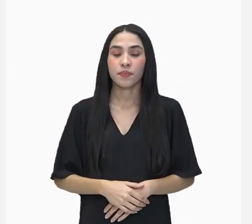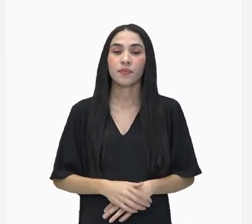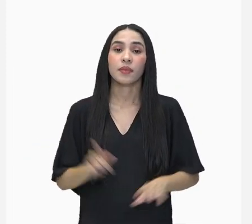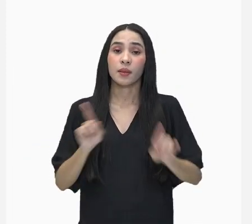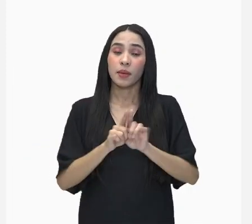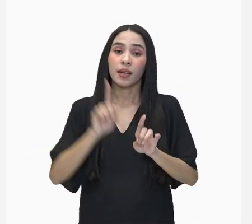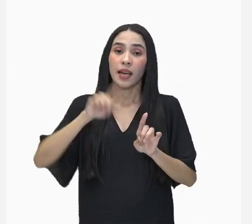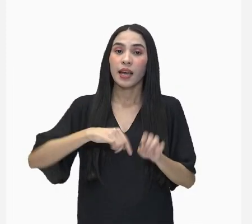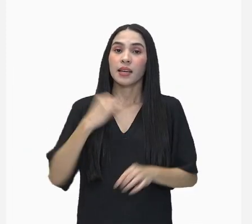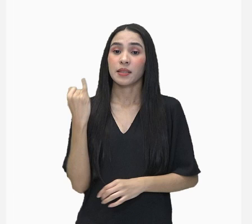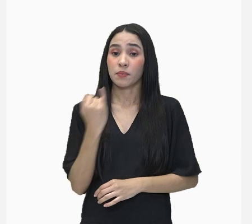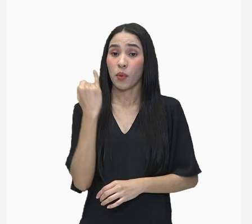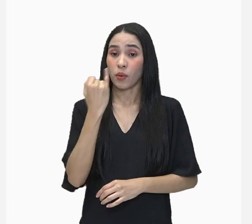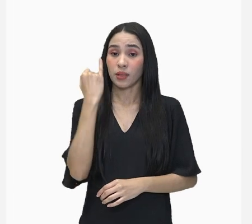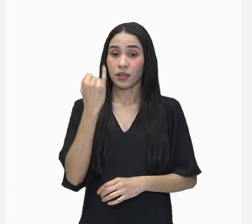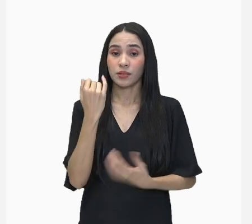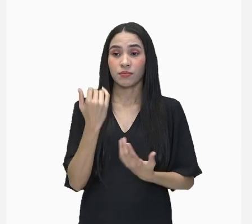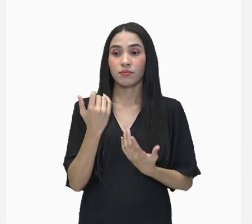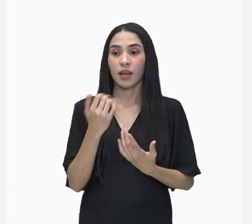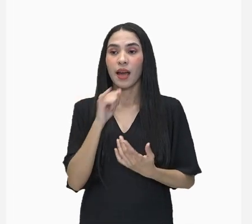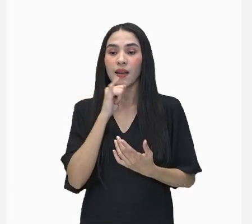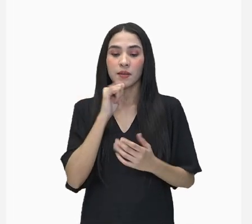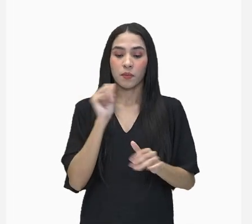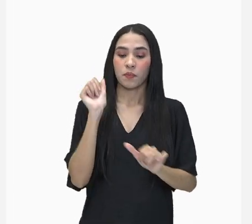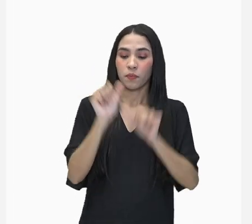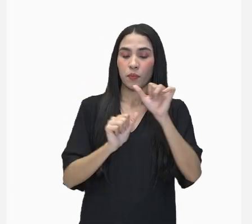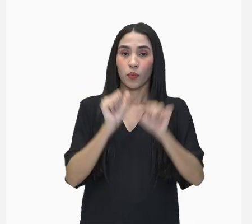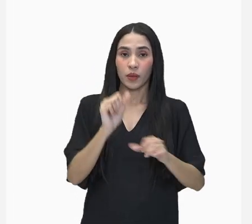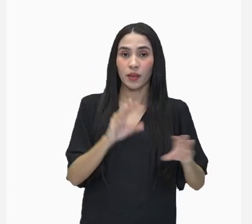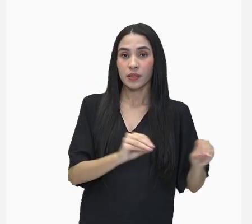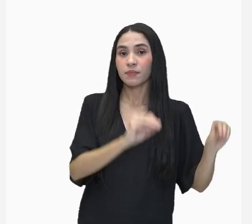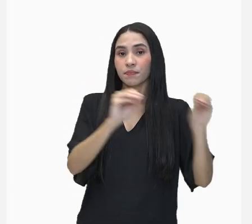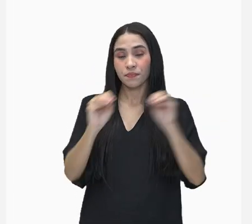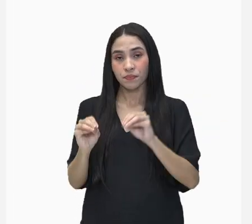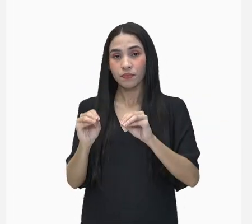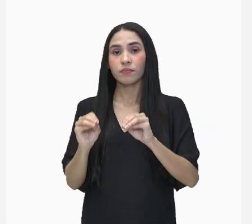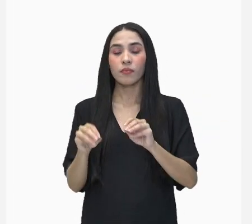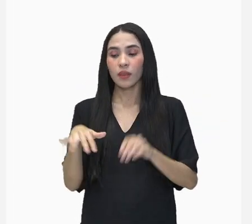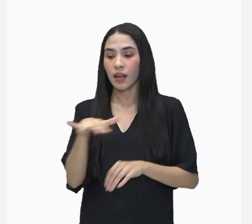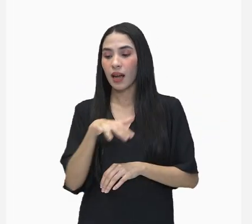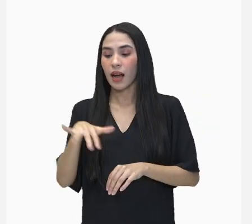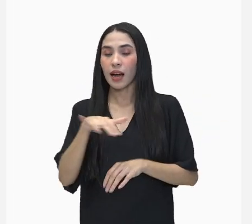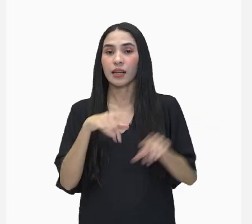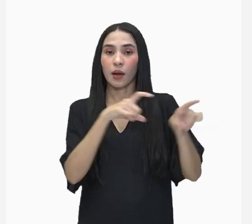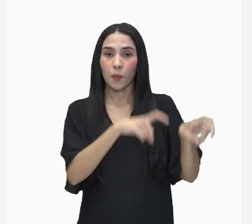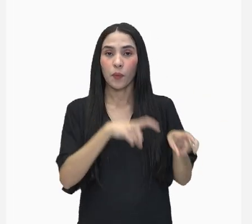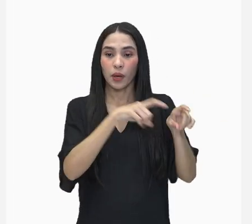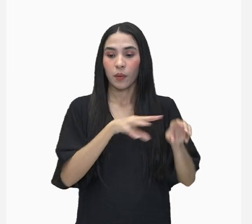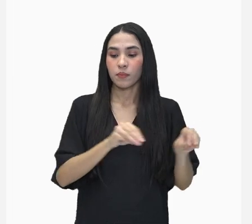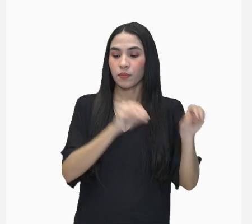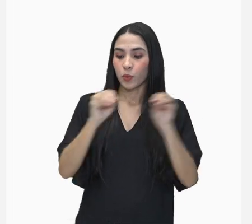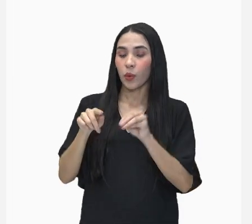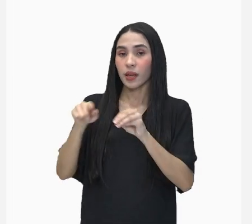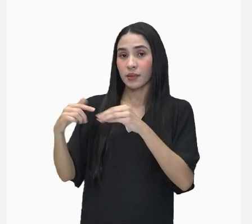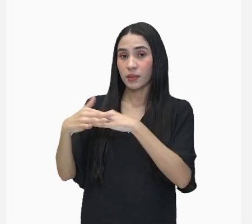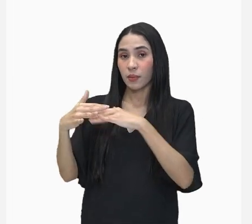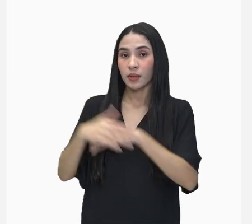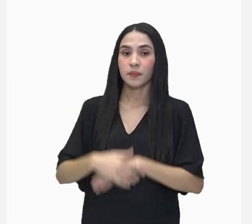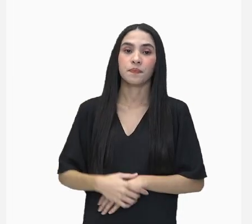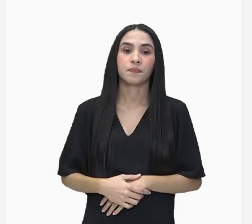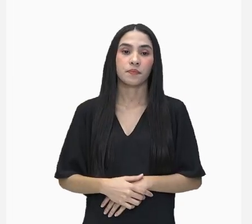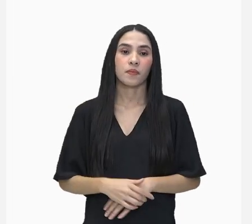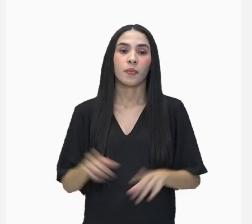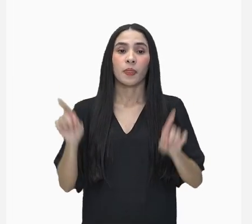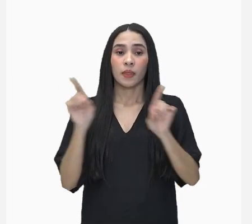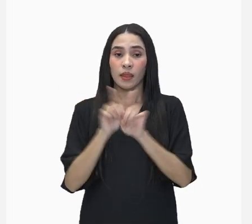um fator atrativo para o deslocamento de populações de áreas rurais para áreas urbanas. Entre os